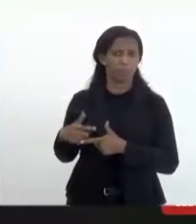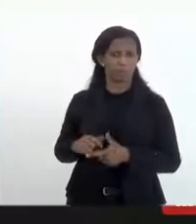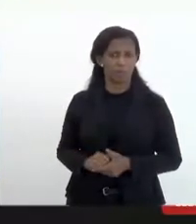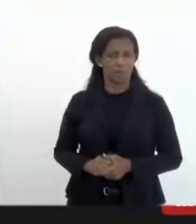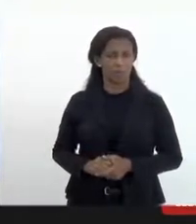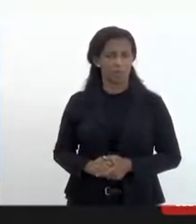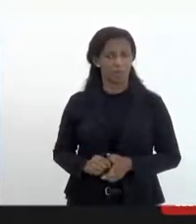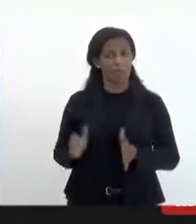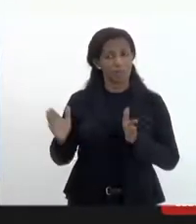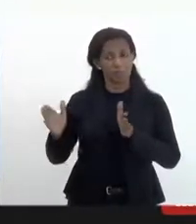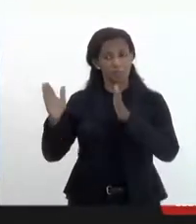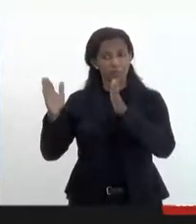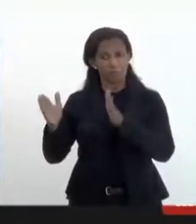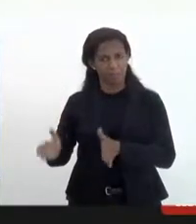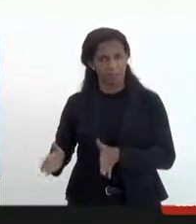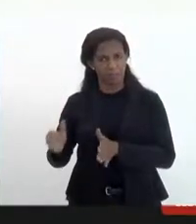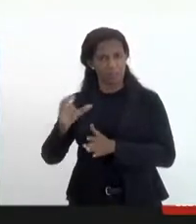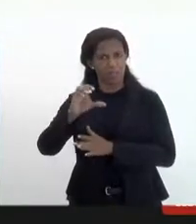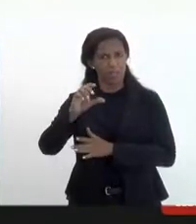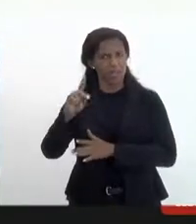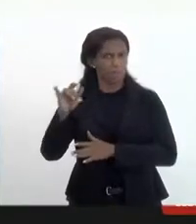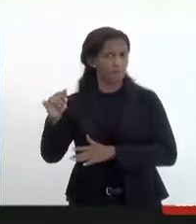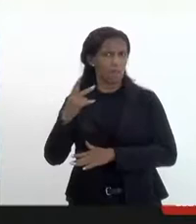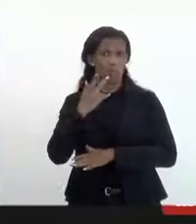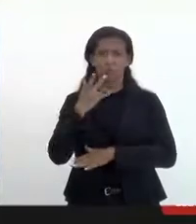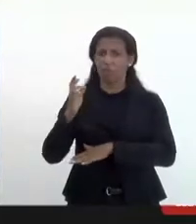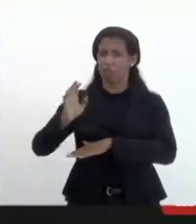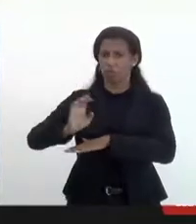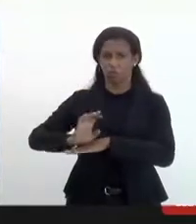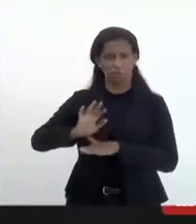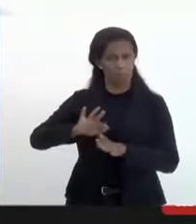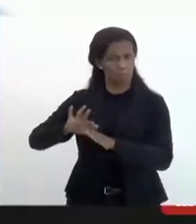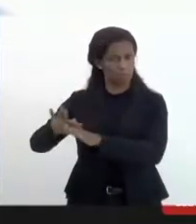da parte da CPI, não estou falando pelo Estado, da parte da